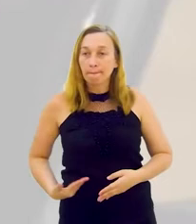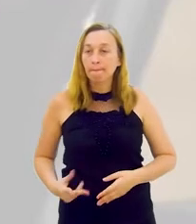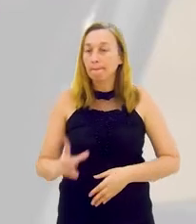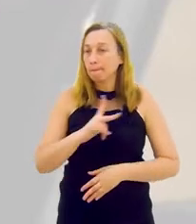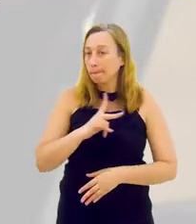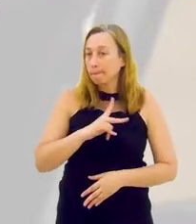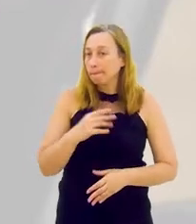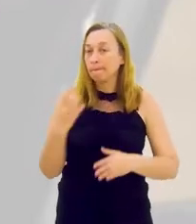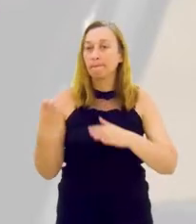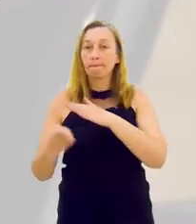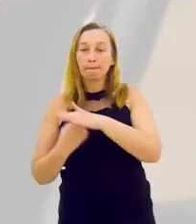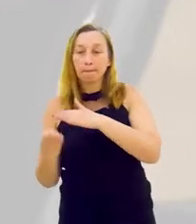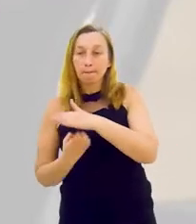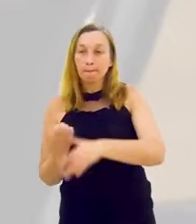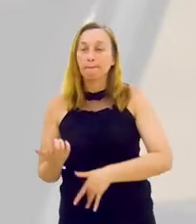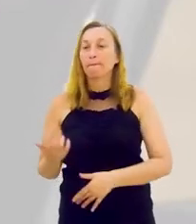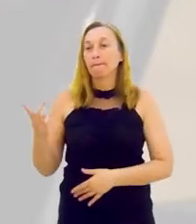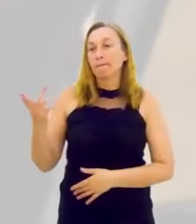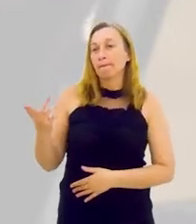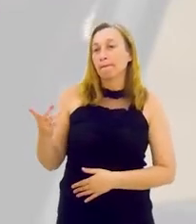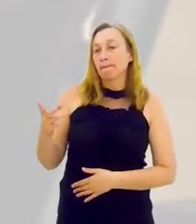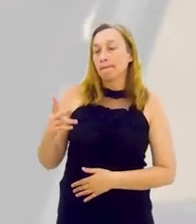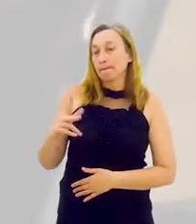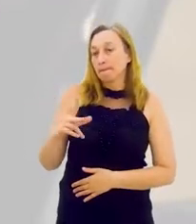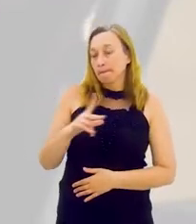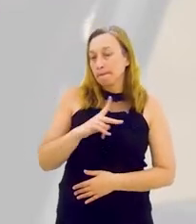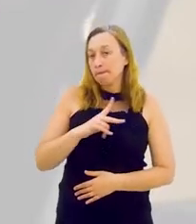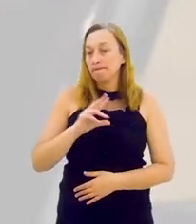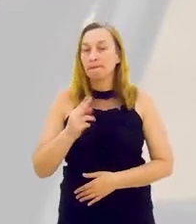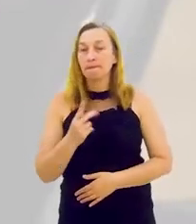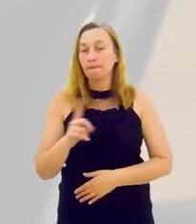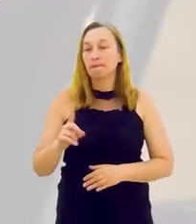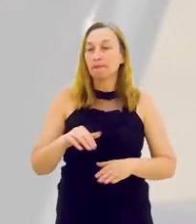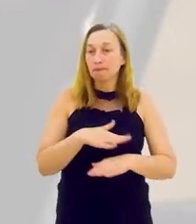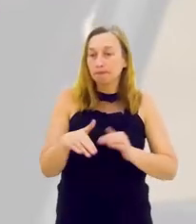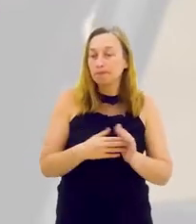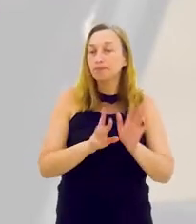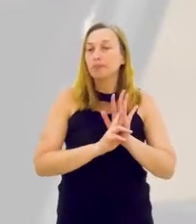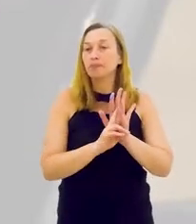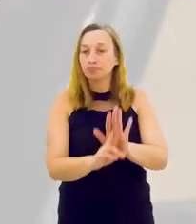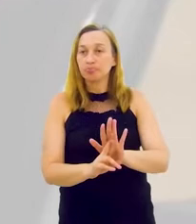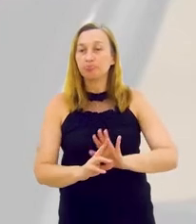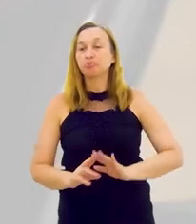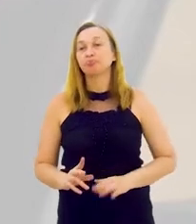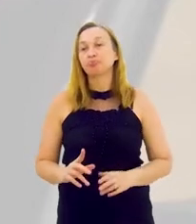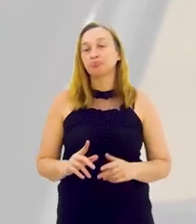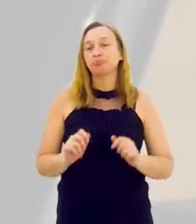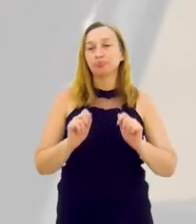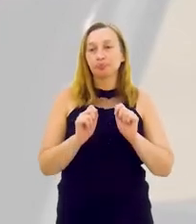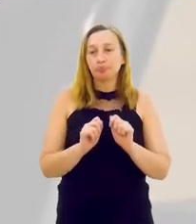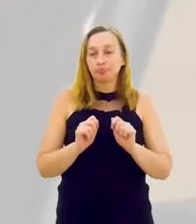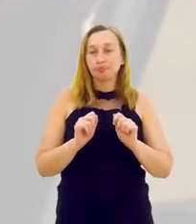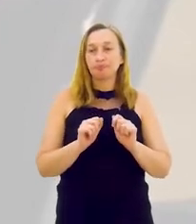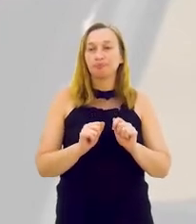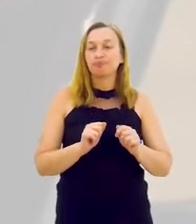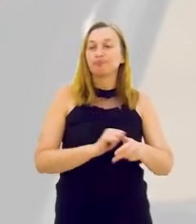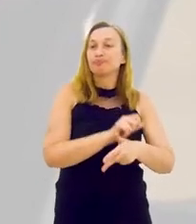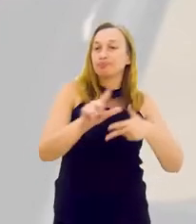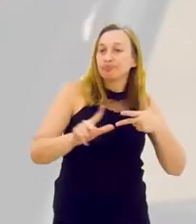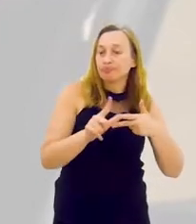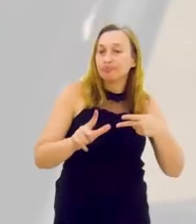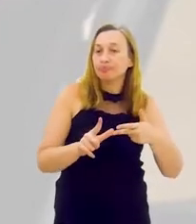governo, seja do setor privado, seja pesquisador, todo mundo está representado. E nessa, no legislativo, ele pode o quê?